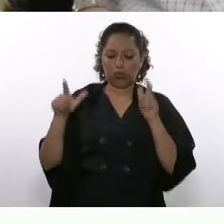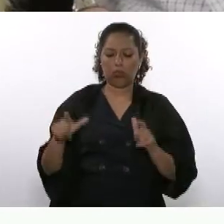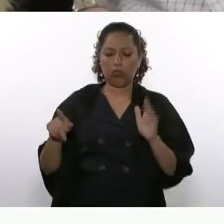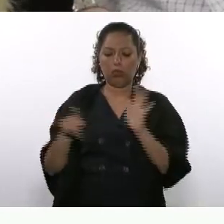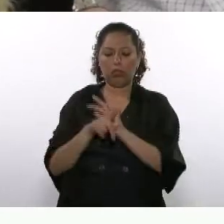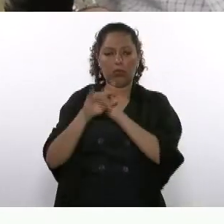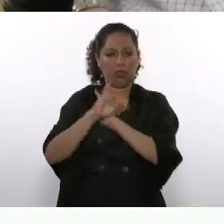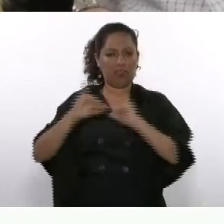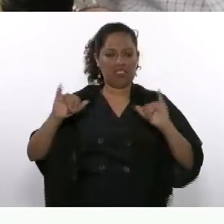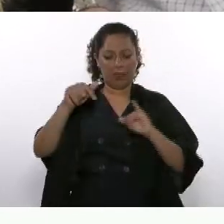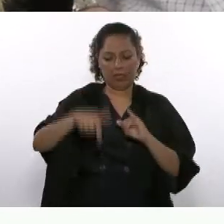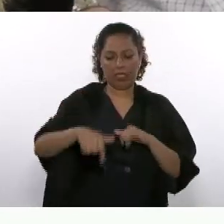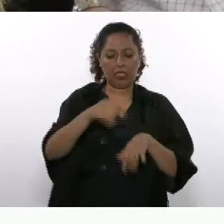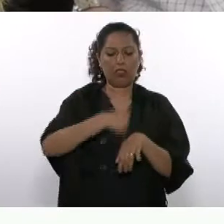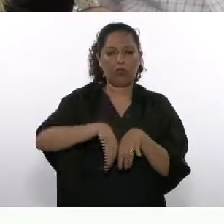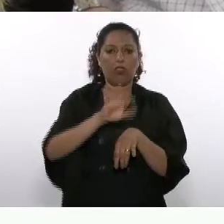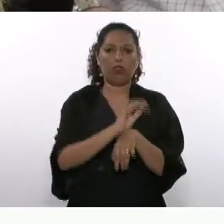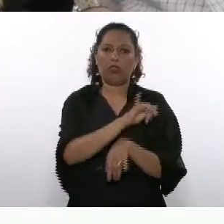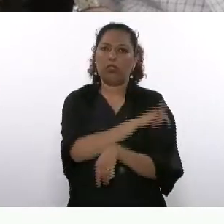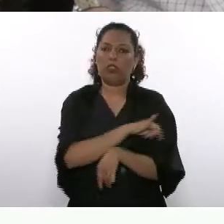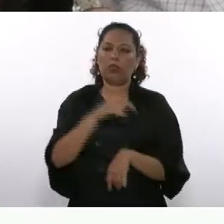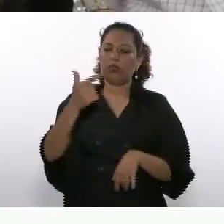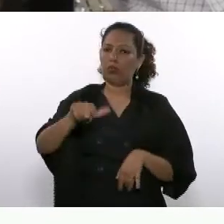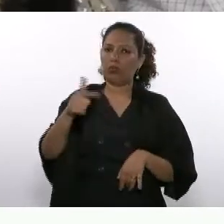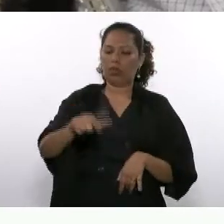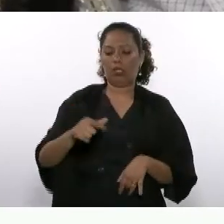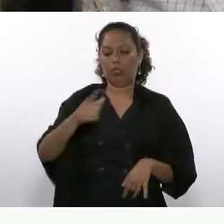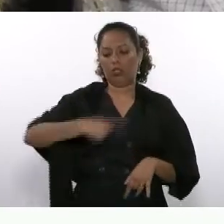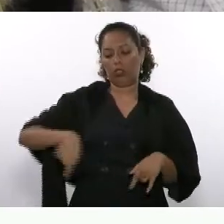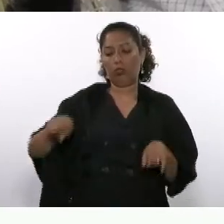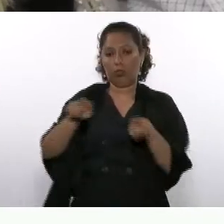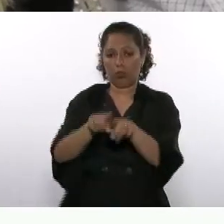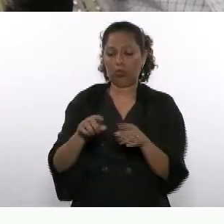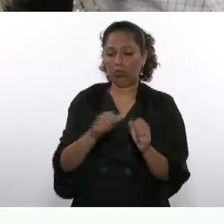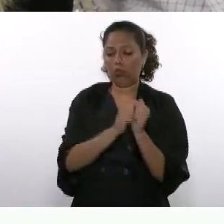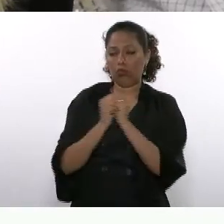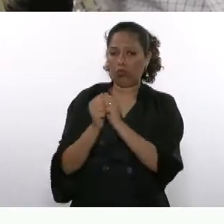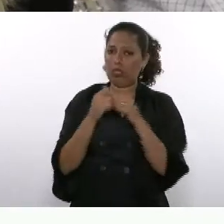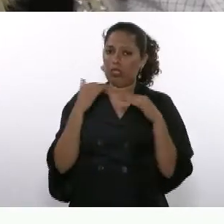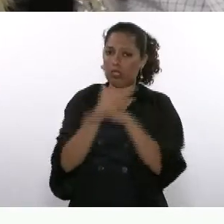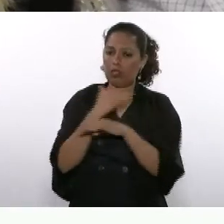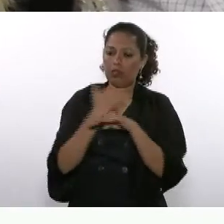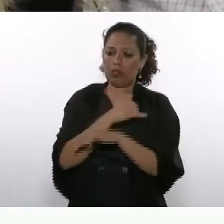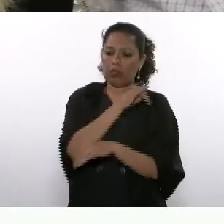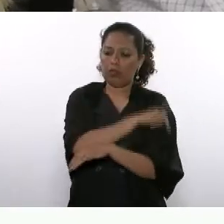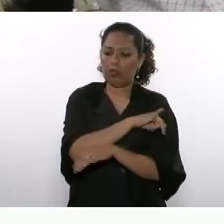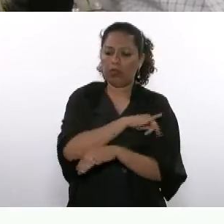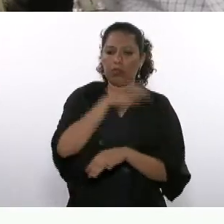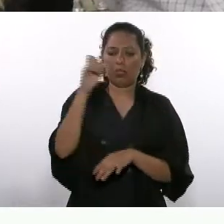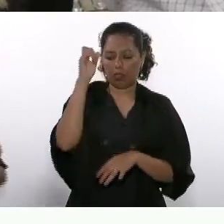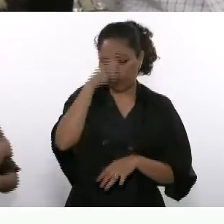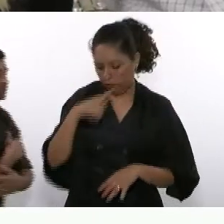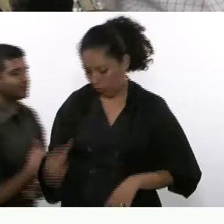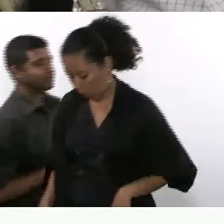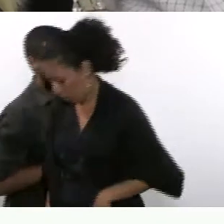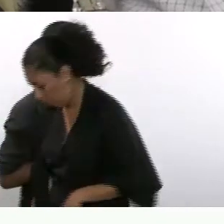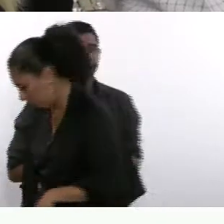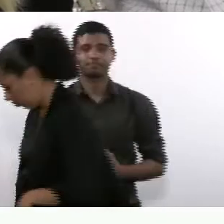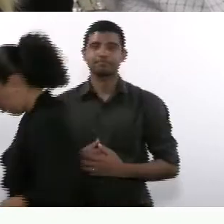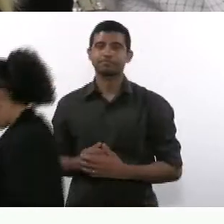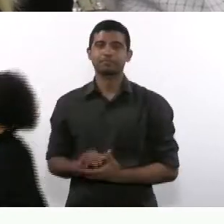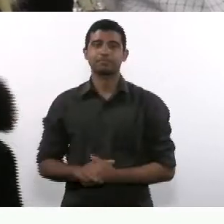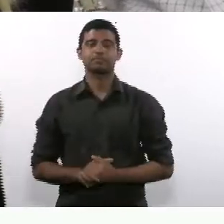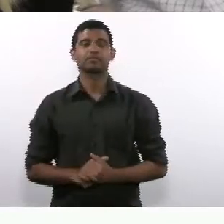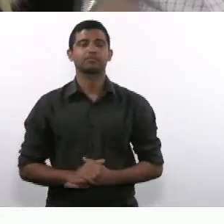Estado do Rio de Janeiro. A gente tem uma parceria com o município, mas fica muito aquém das nossas vontades, né,